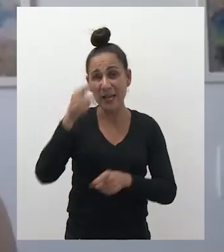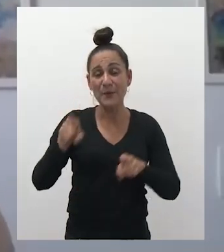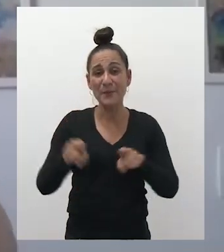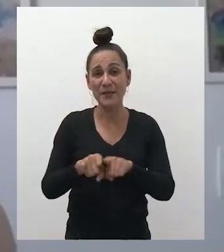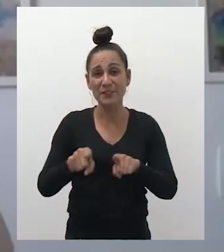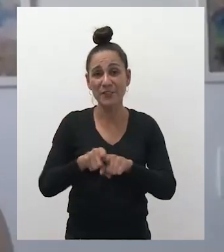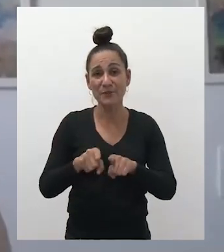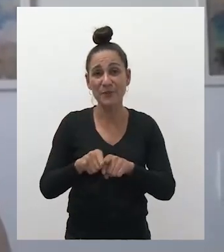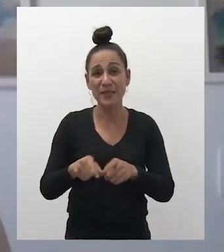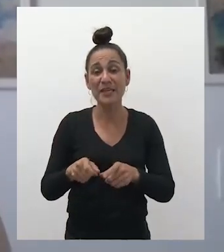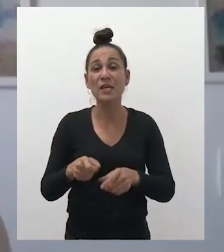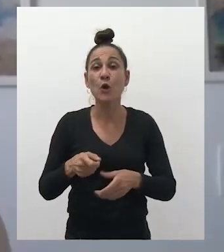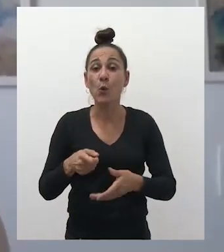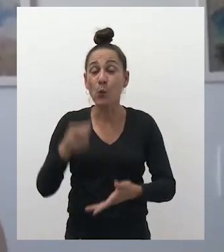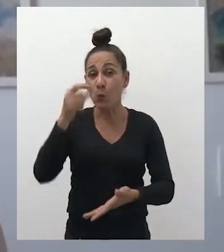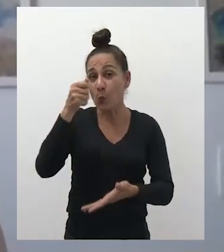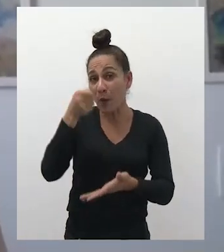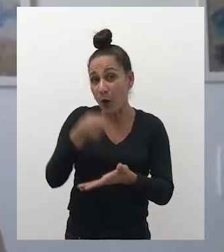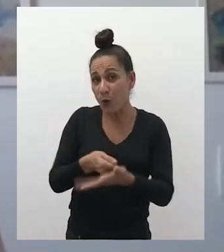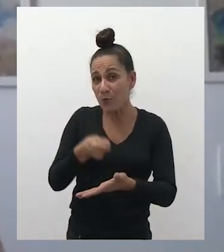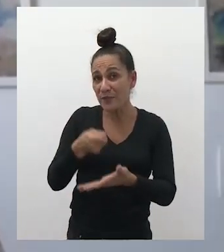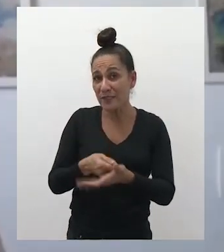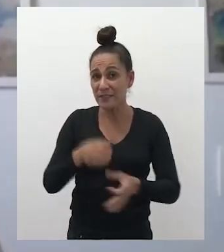de ajudar uns aos outros.